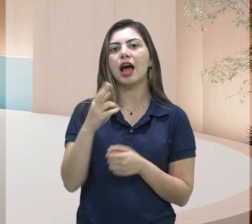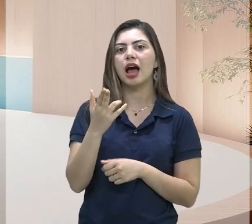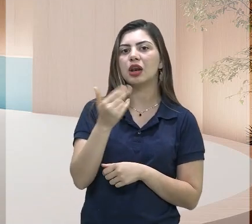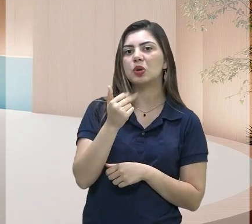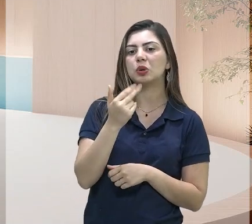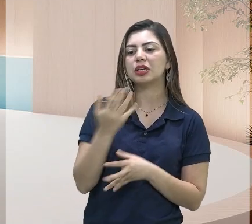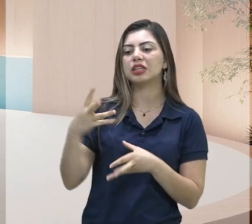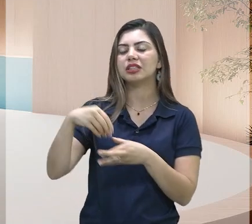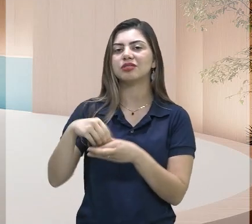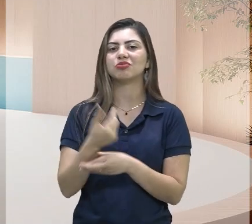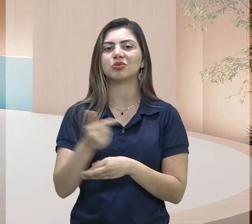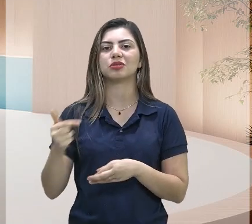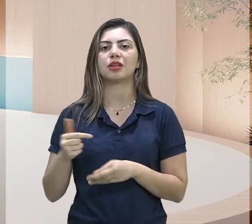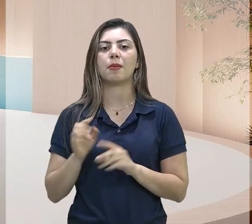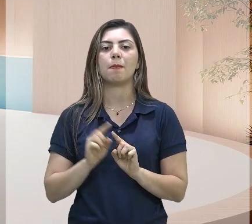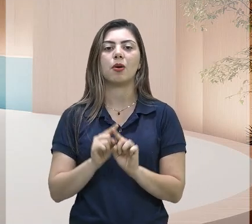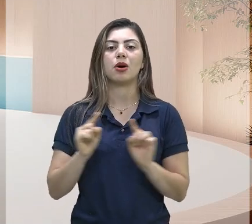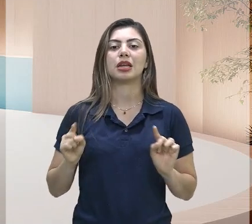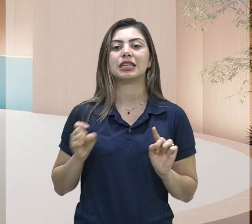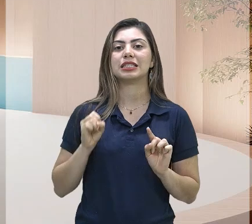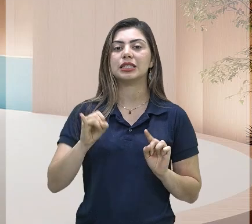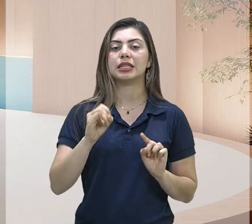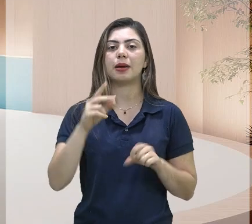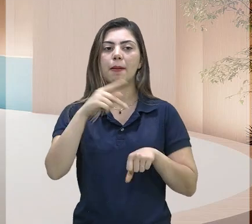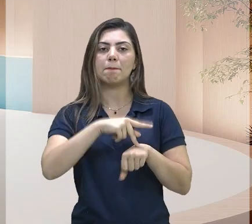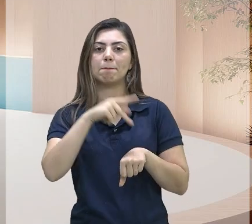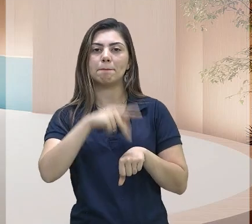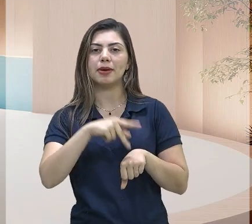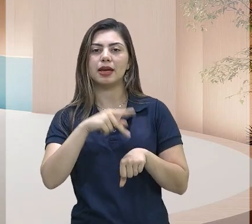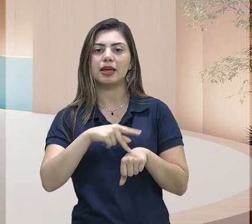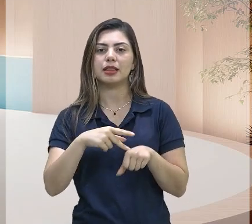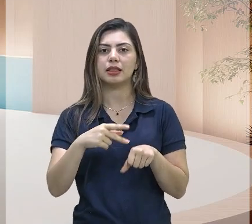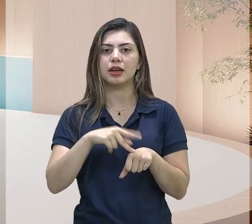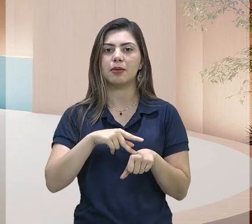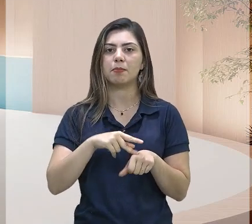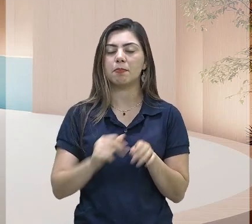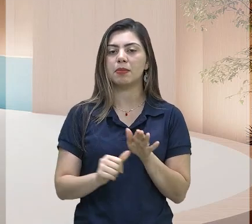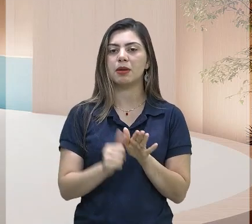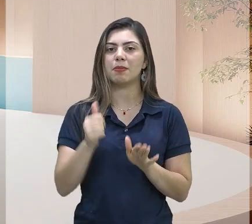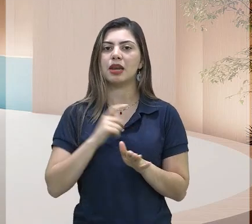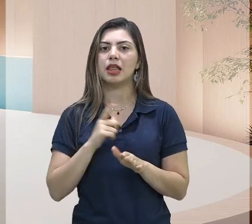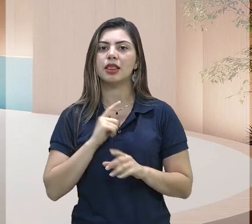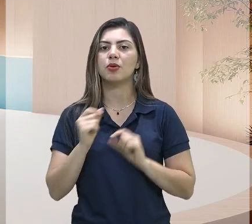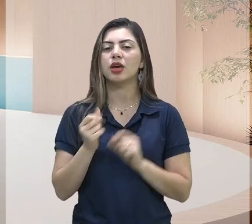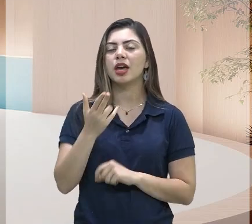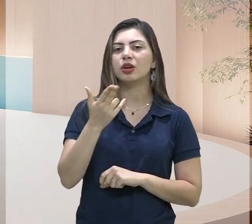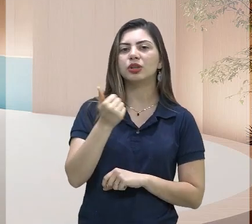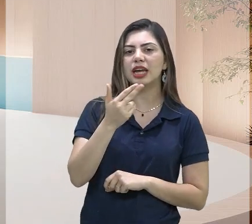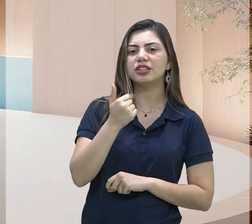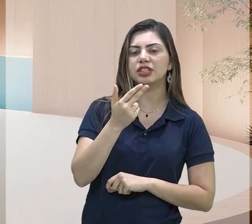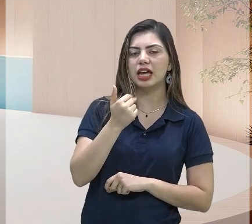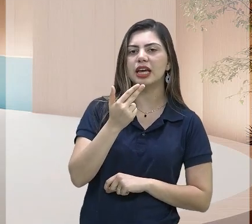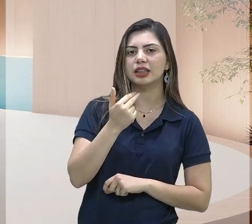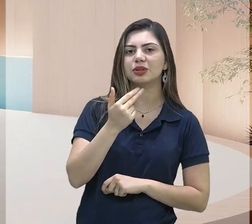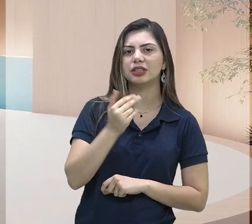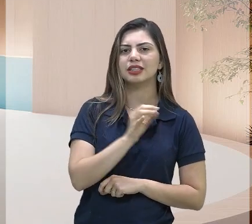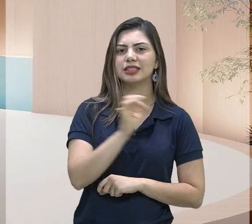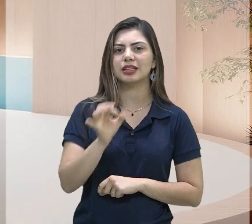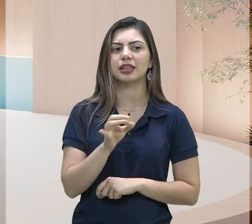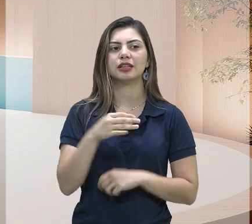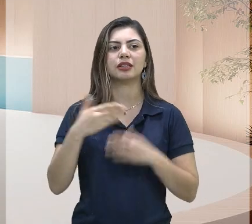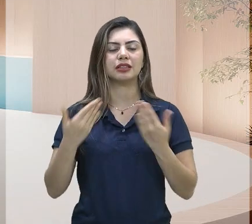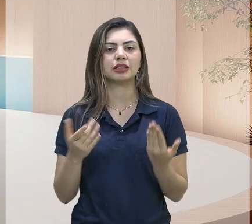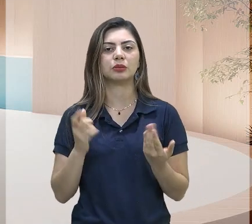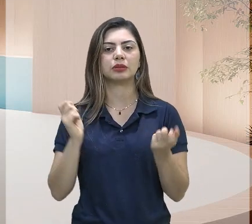nesse solo. Mas se a rocha mãe tiver mais nutrientes, esse latossolo ele pode ter ali, ser